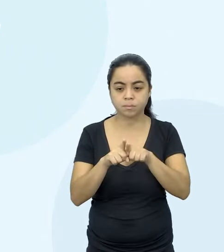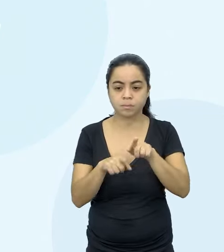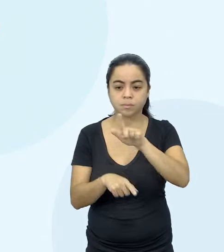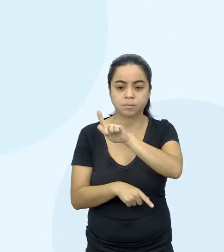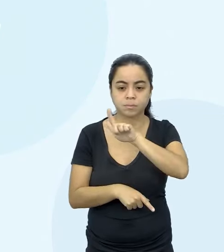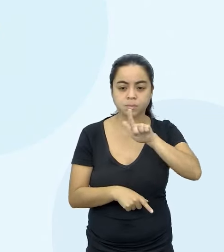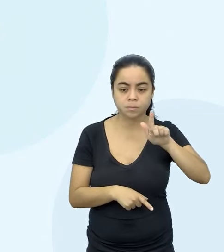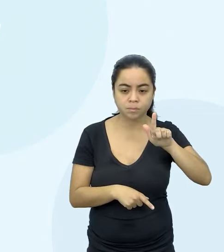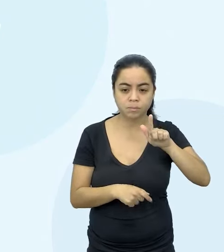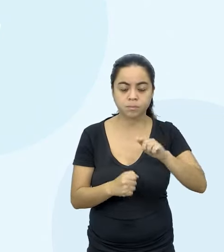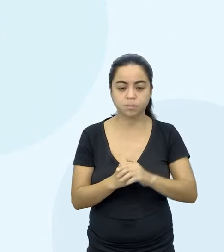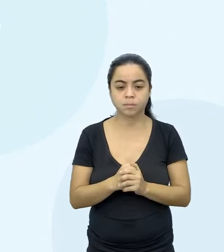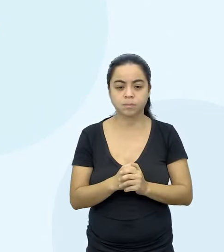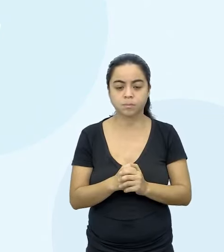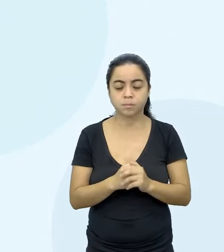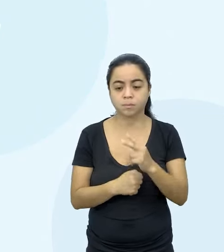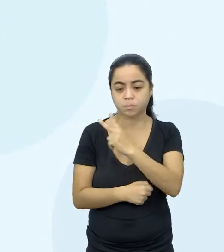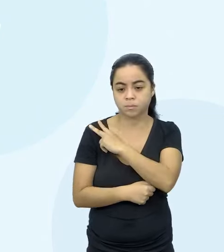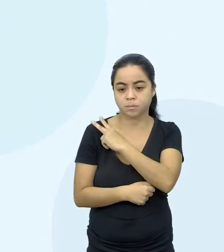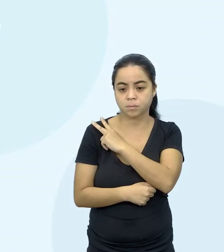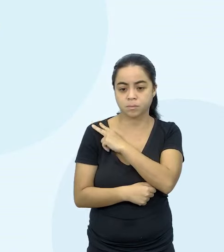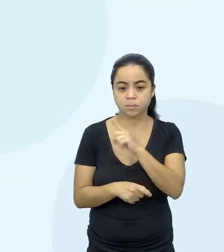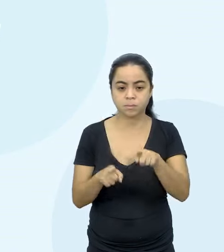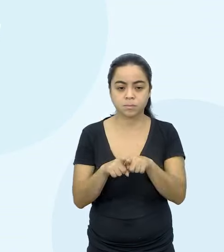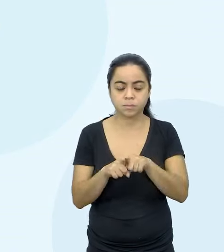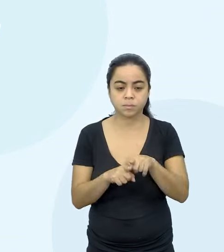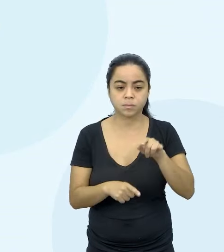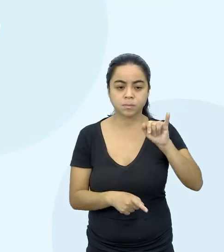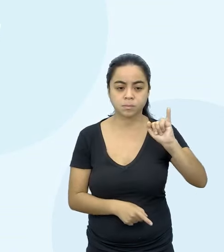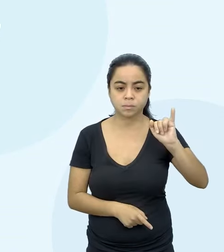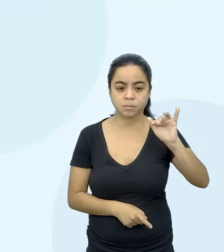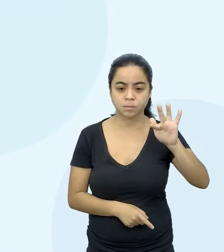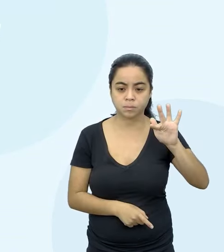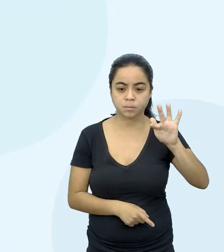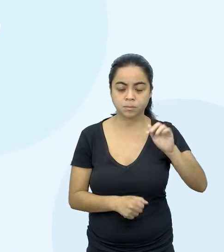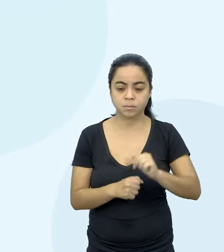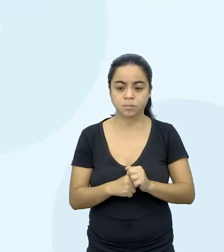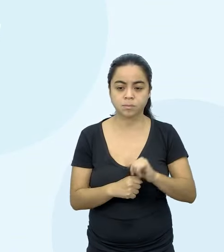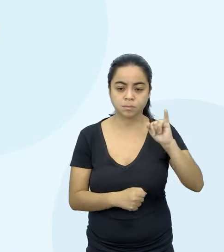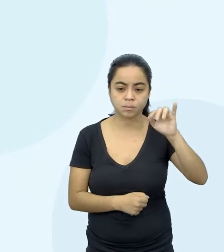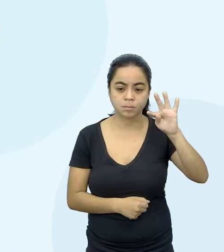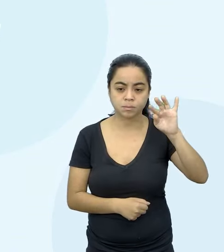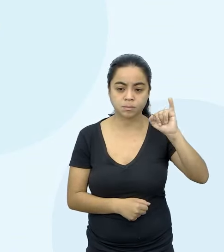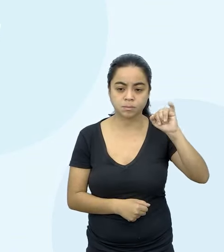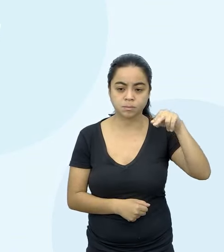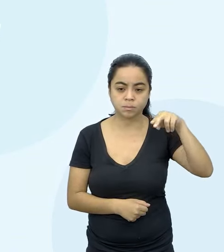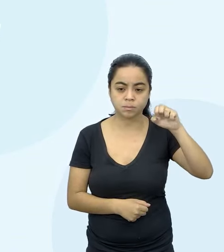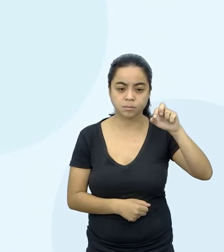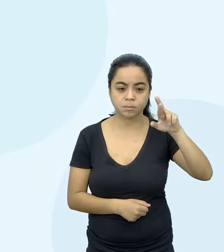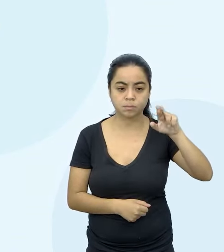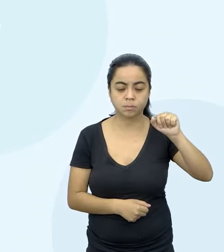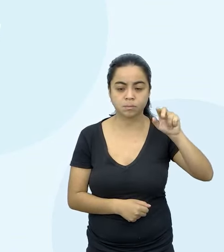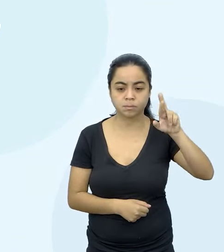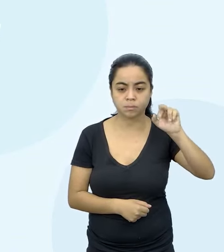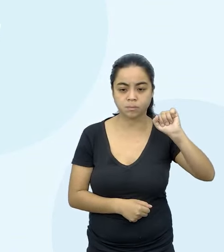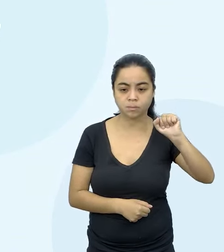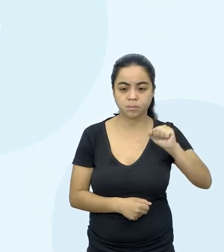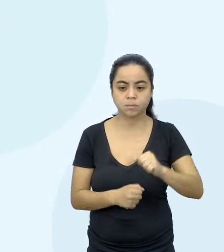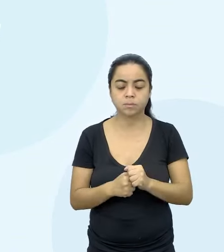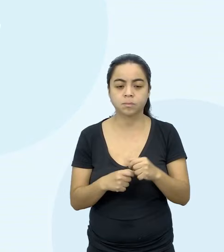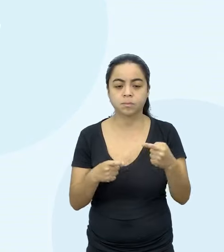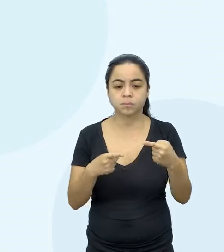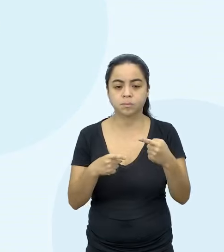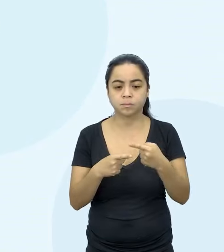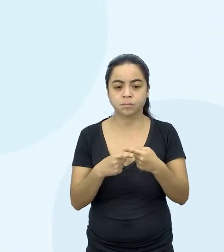linguagens da 2ª série, né? O IF, que é o itinerário formativo, que vai fazer relação com a formação geral